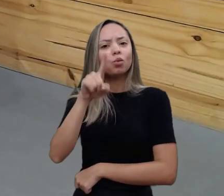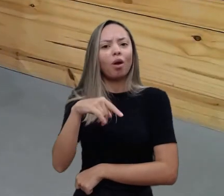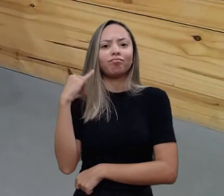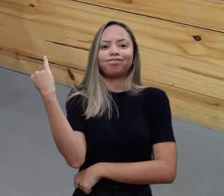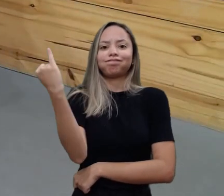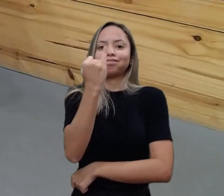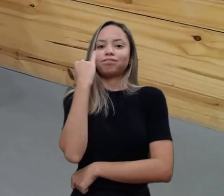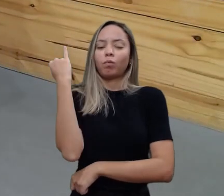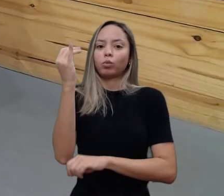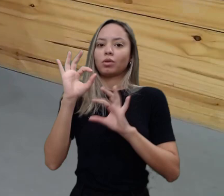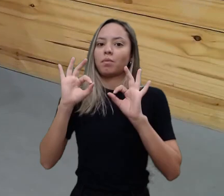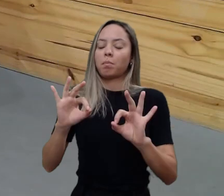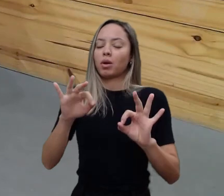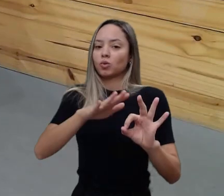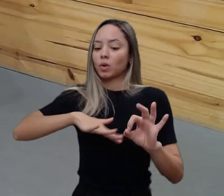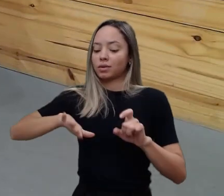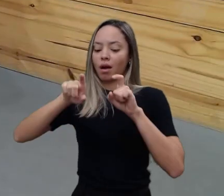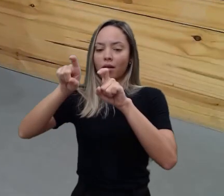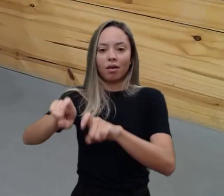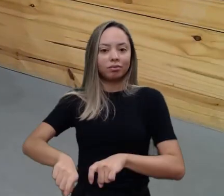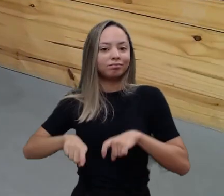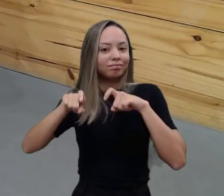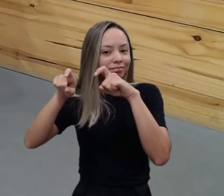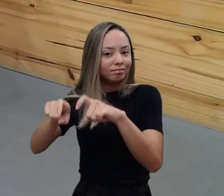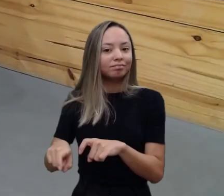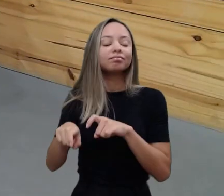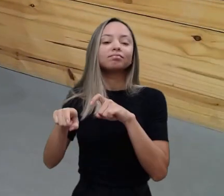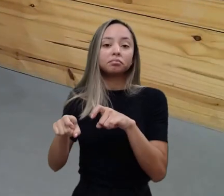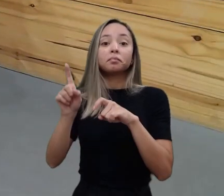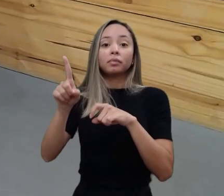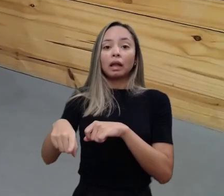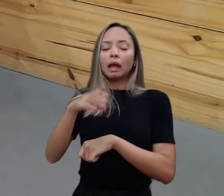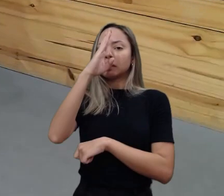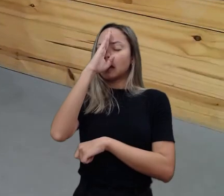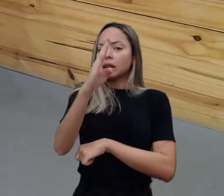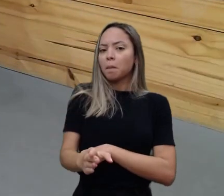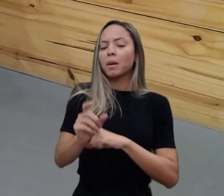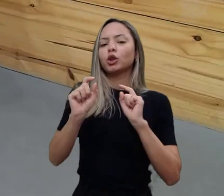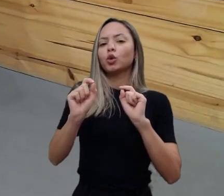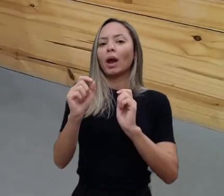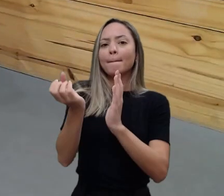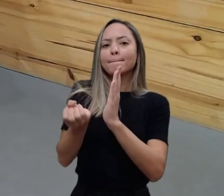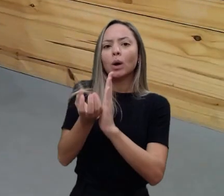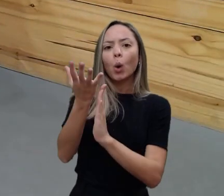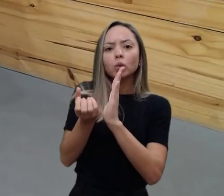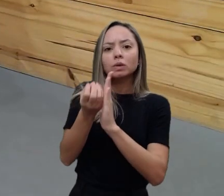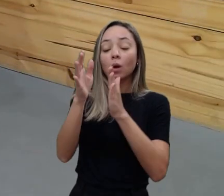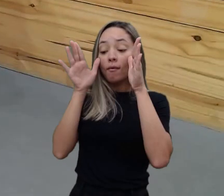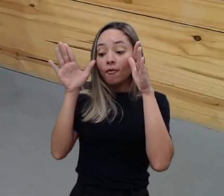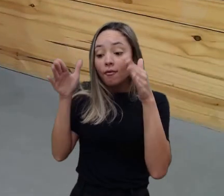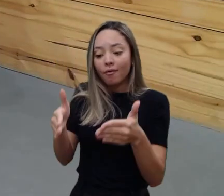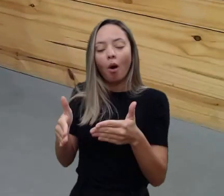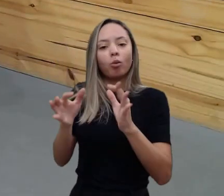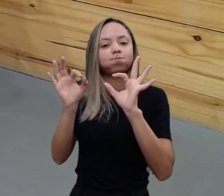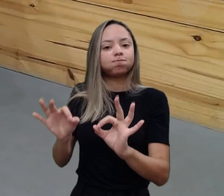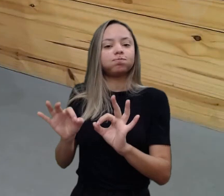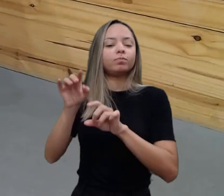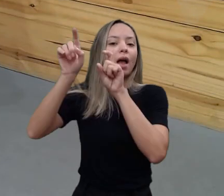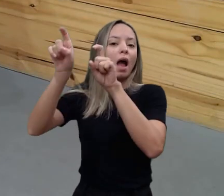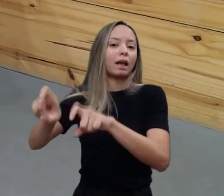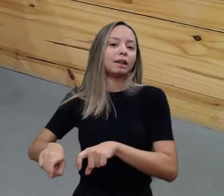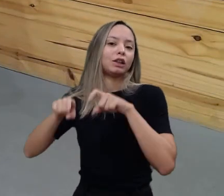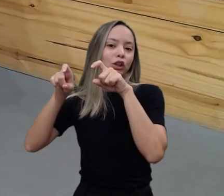cenário importantíssimo nesse ramo, né, que é o agrário, que atua diretamente com a produção agrícola e